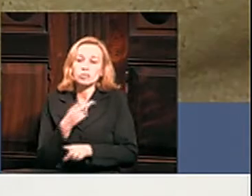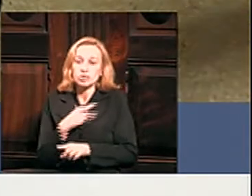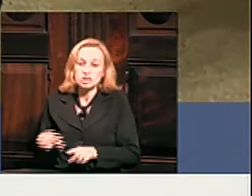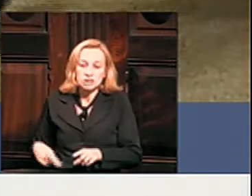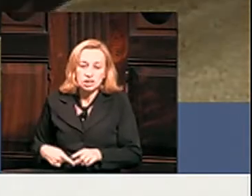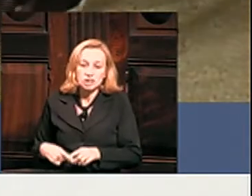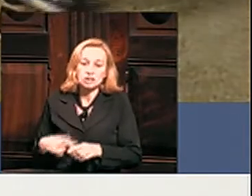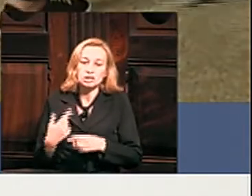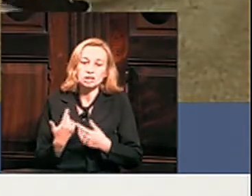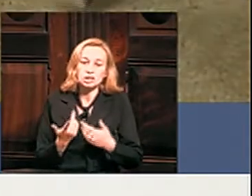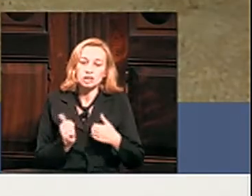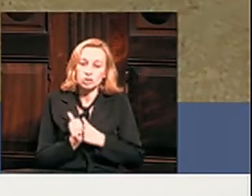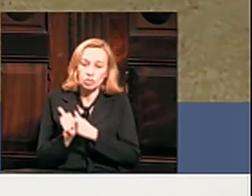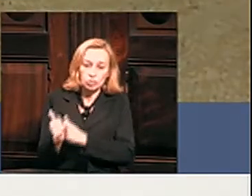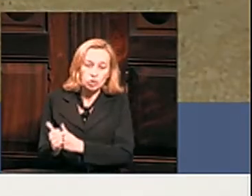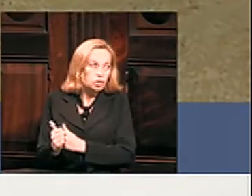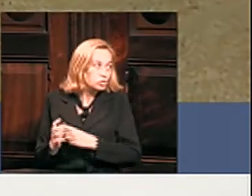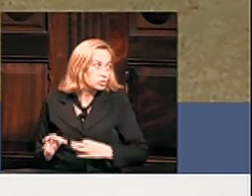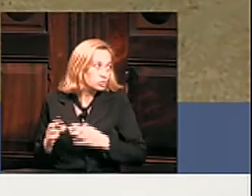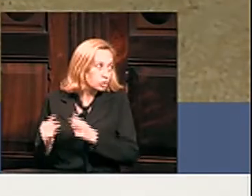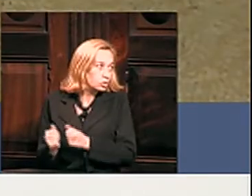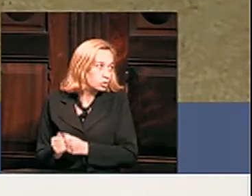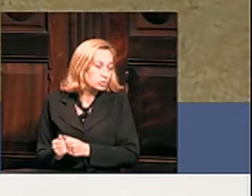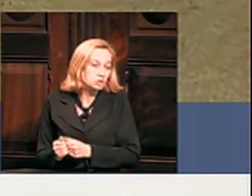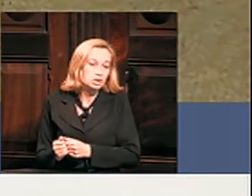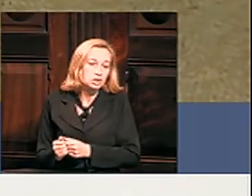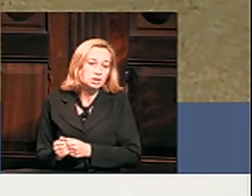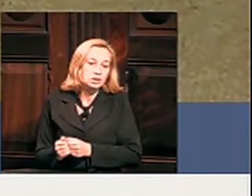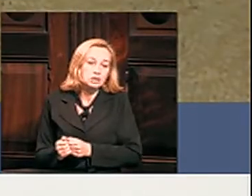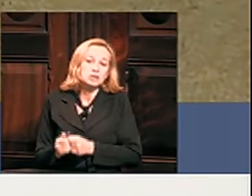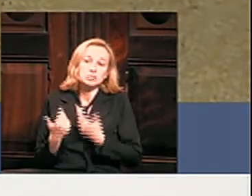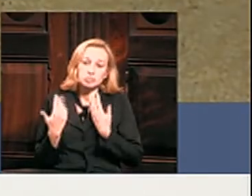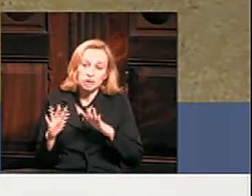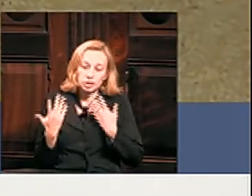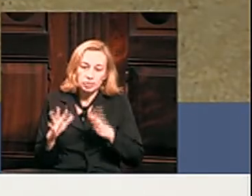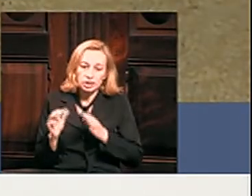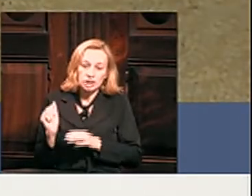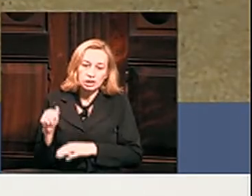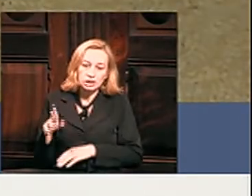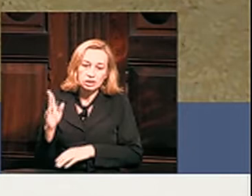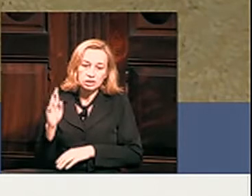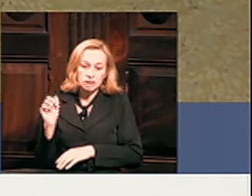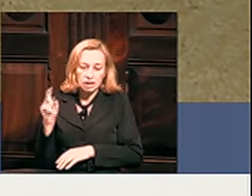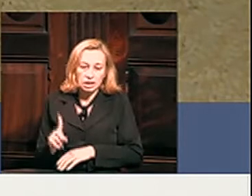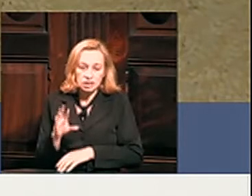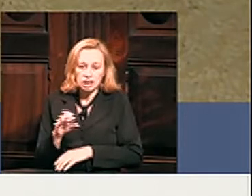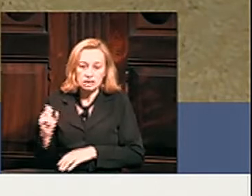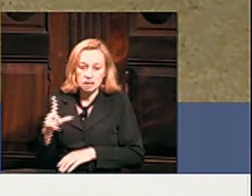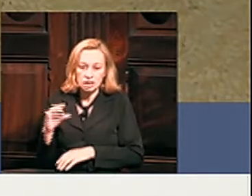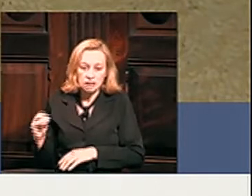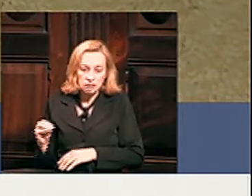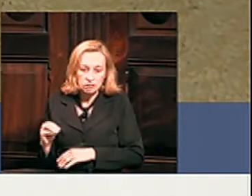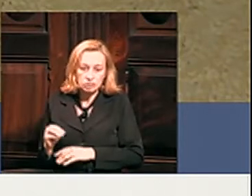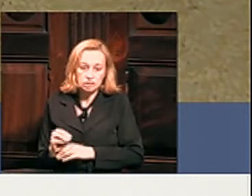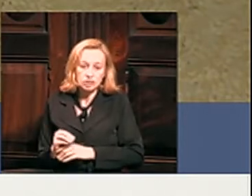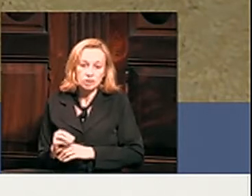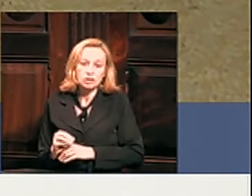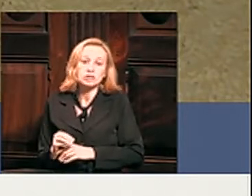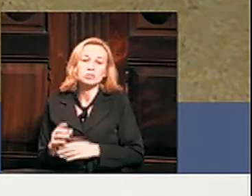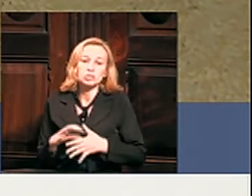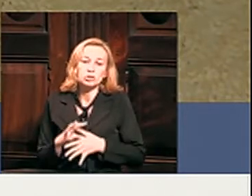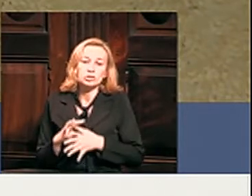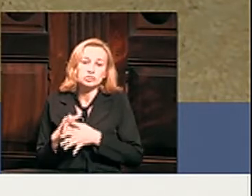tantos deputados no sentido de formalizar, parabéns André Siciliano, deputado presidente dessa casa, por